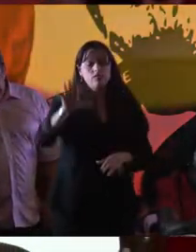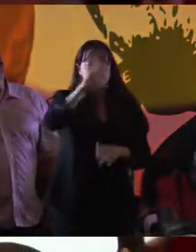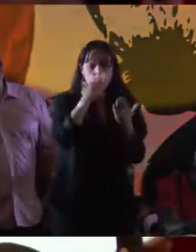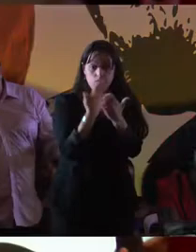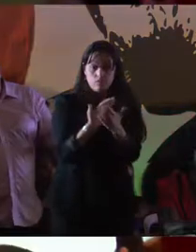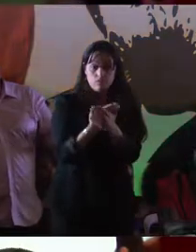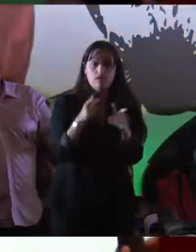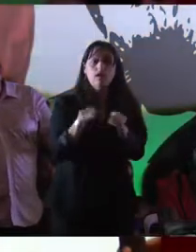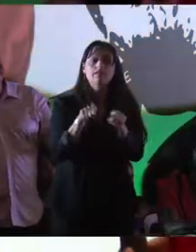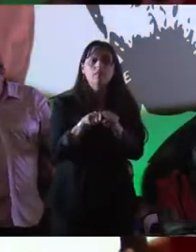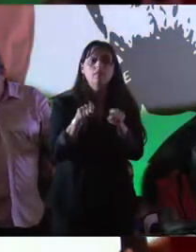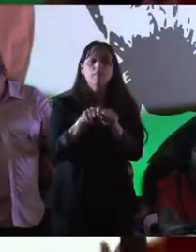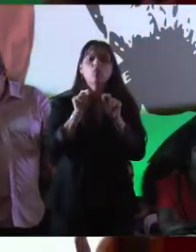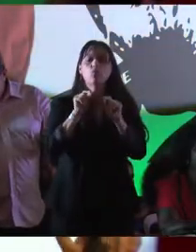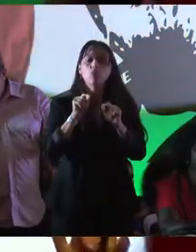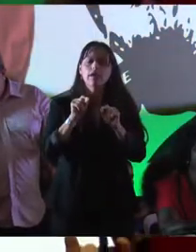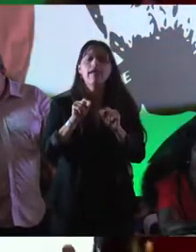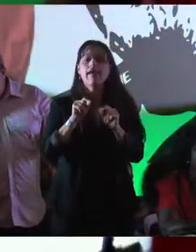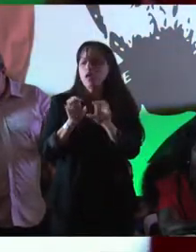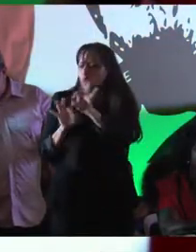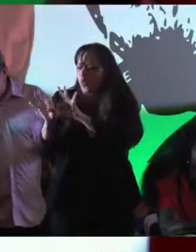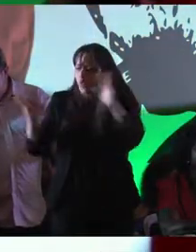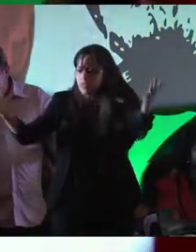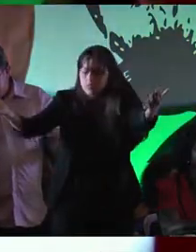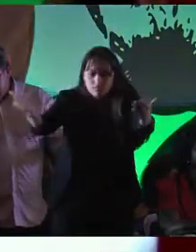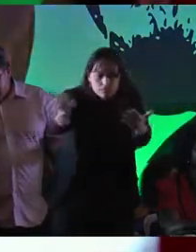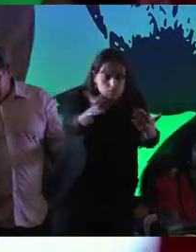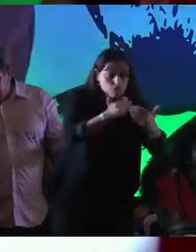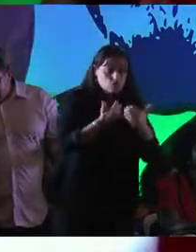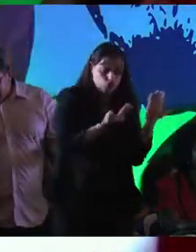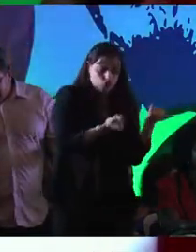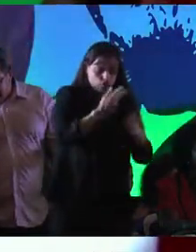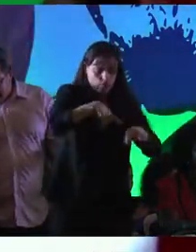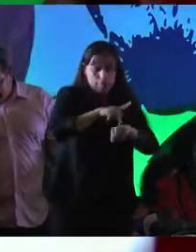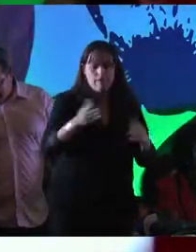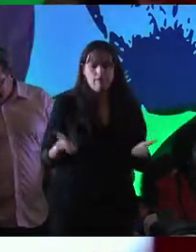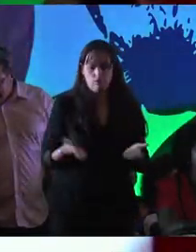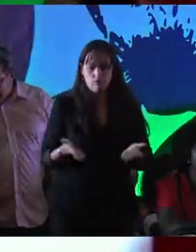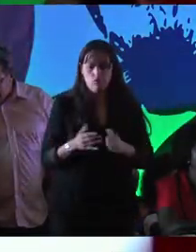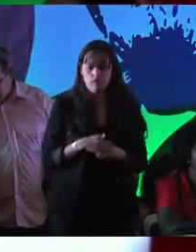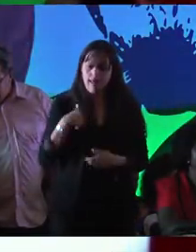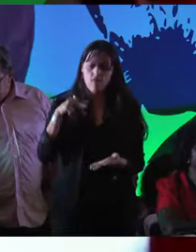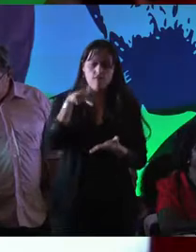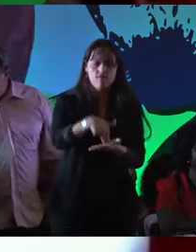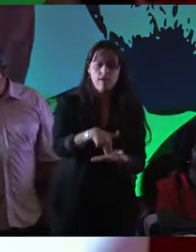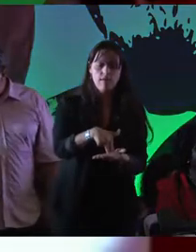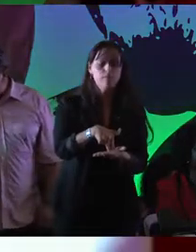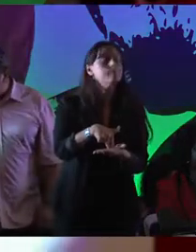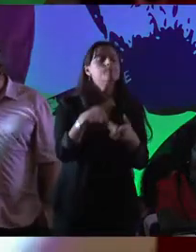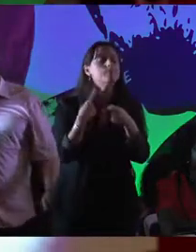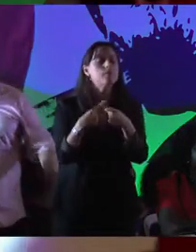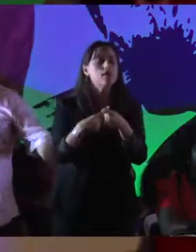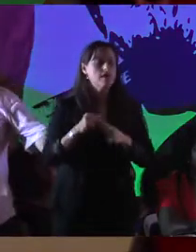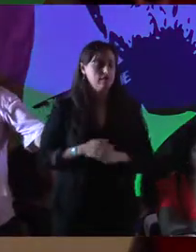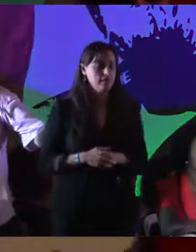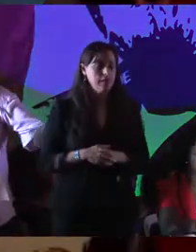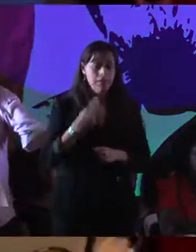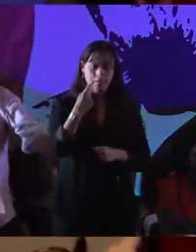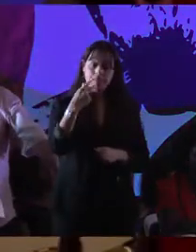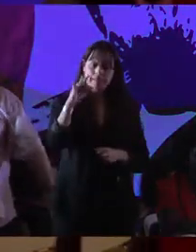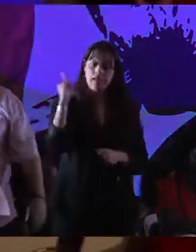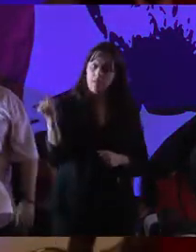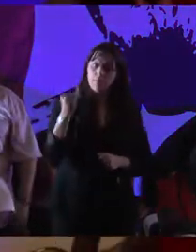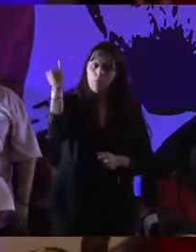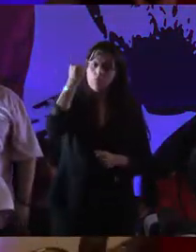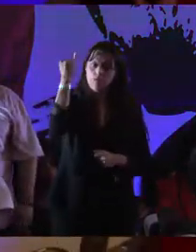na organização da juventude do nosso país. Venho aqui nesta noite pela importância que o PT tem na história